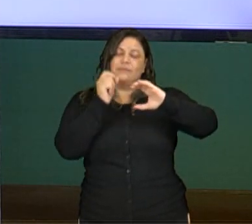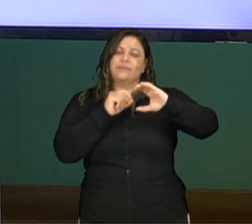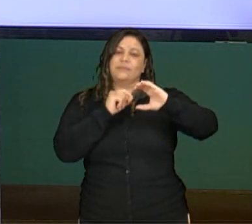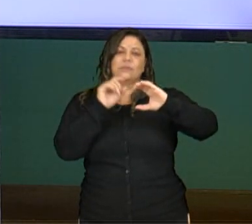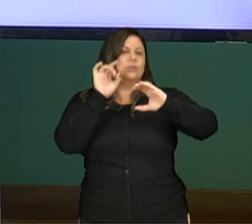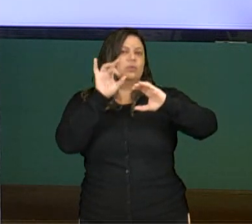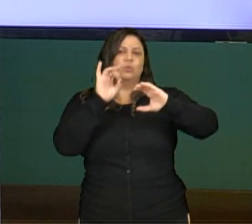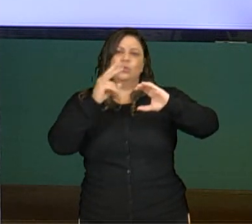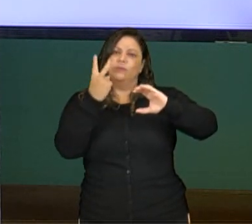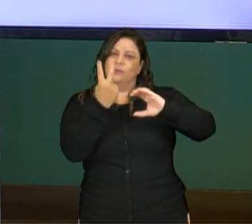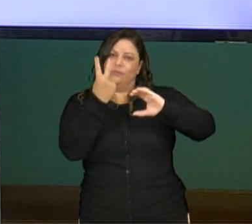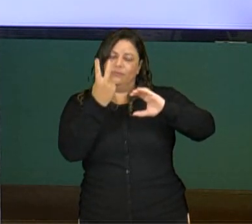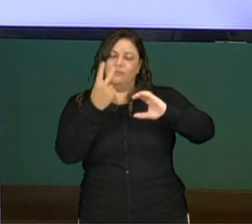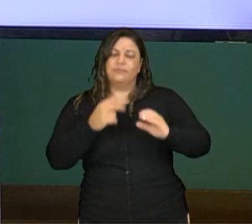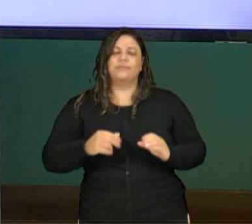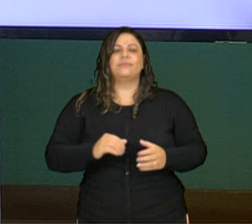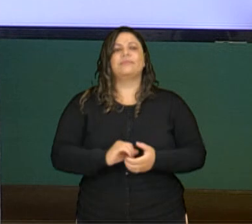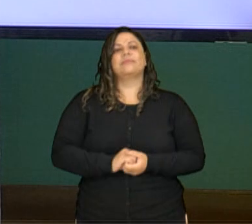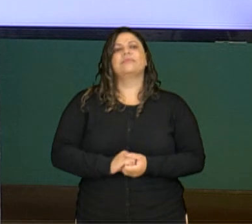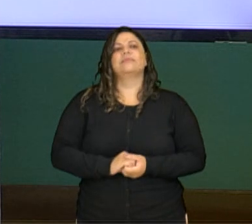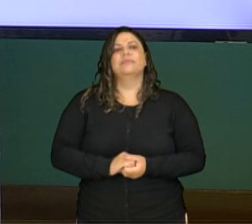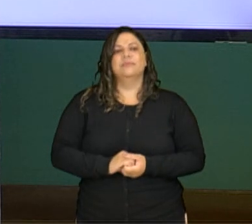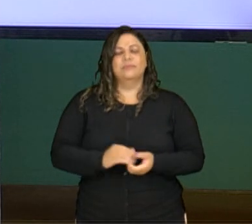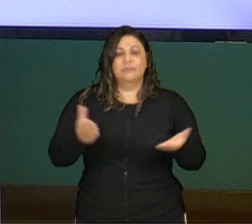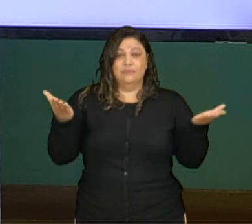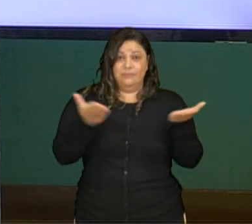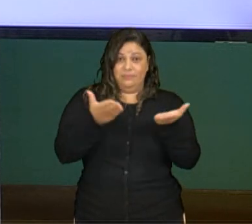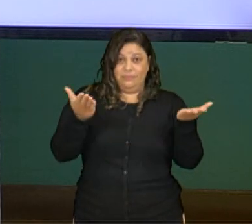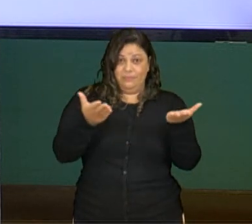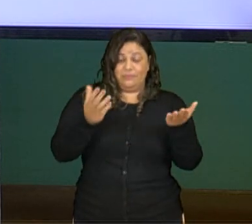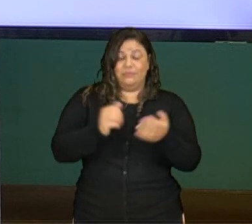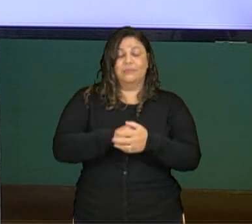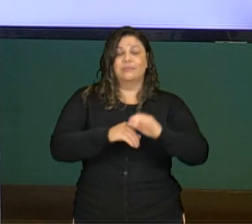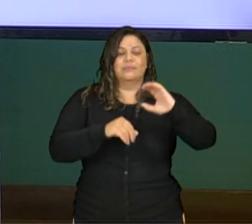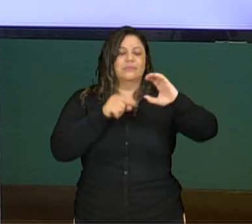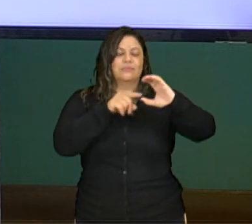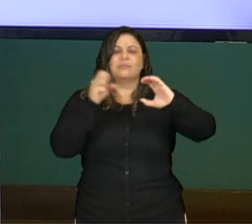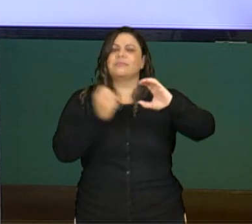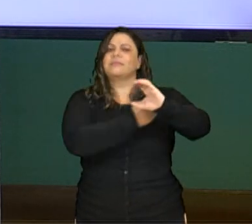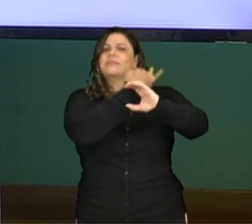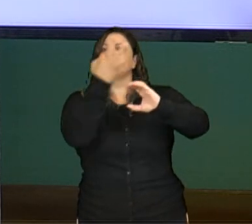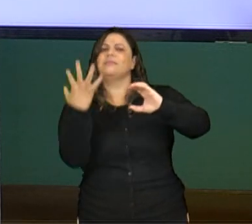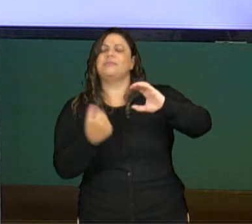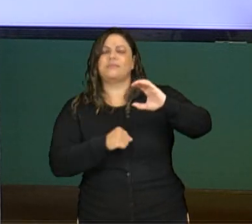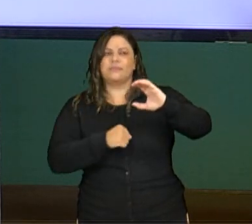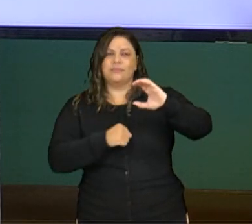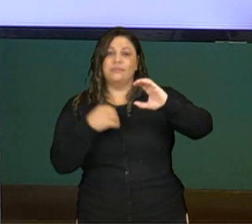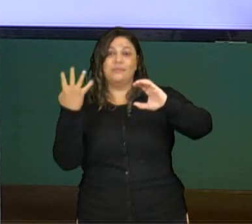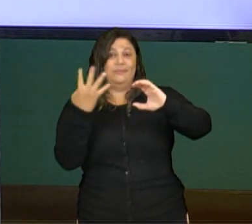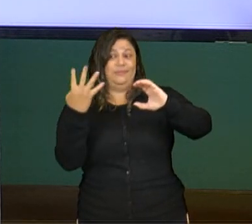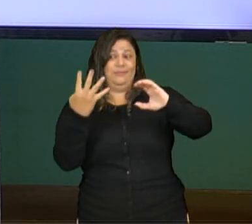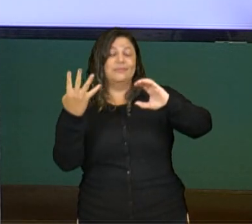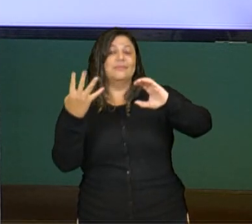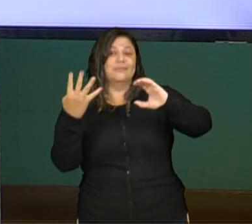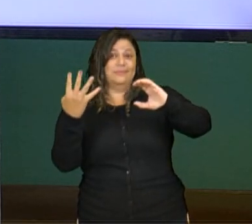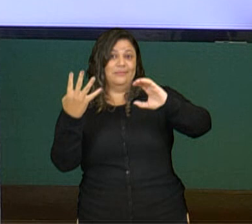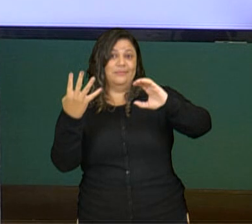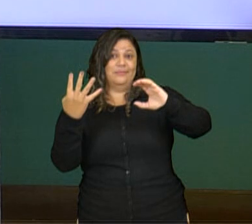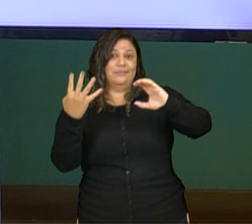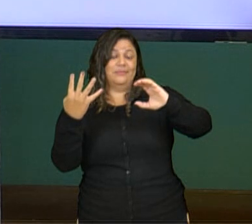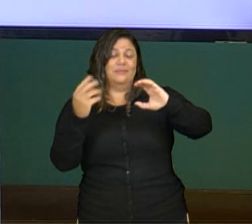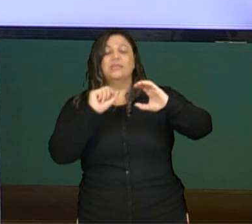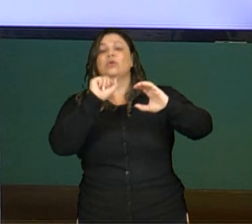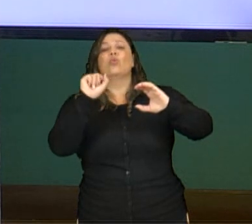só faz duas ligações mesmo. E agora o carbono, quantas ligações ele tem que fazer? 4. E quantas